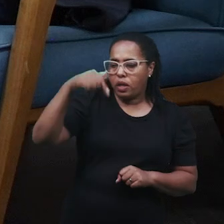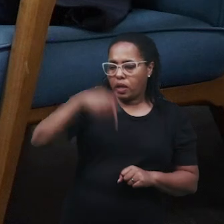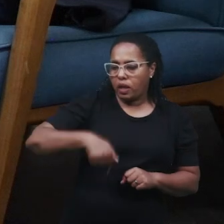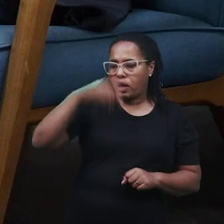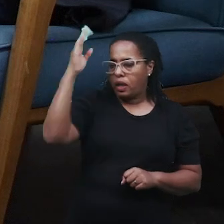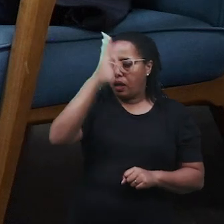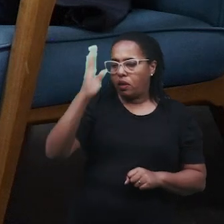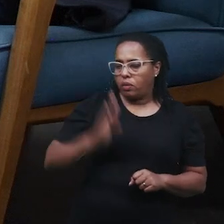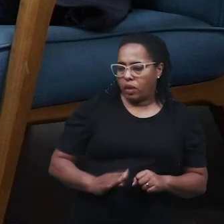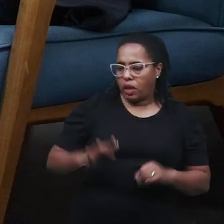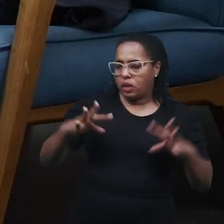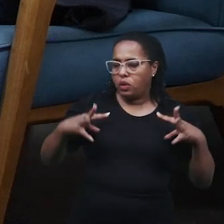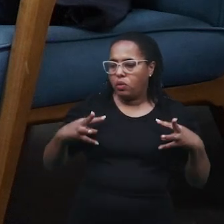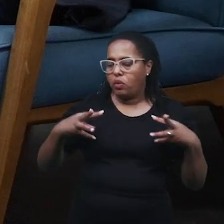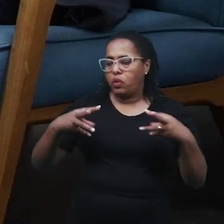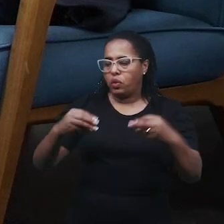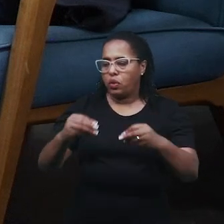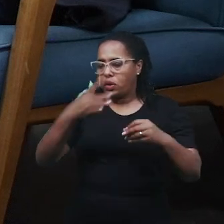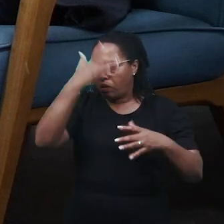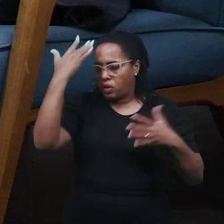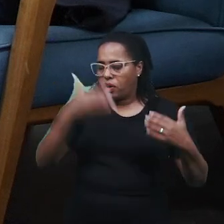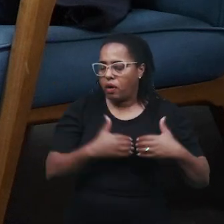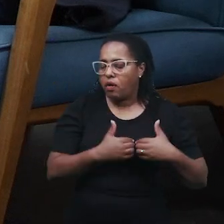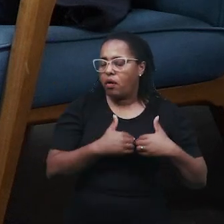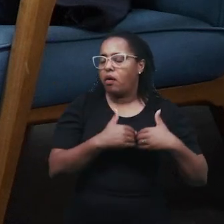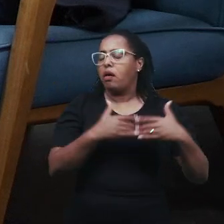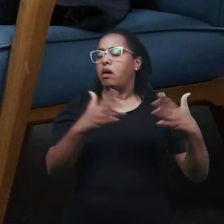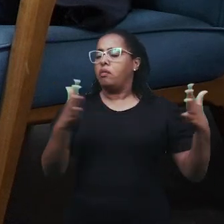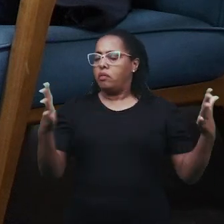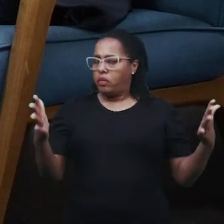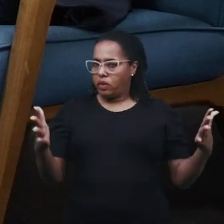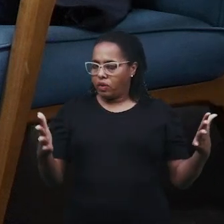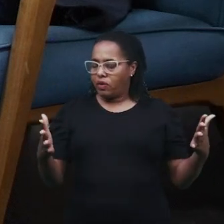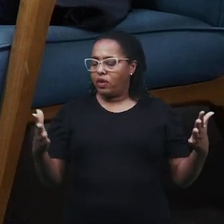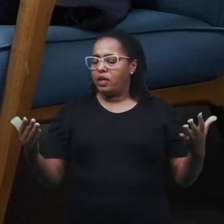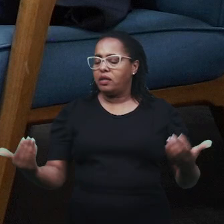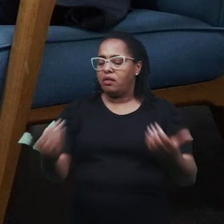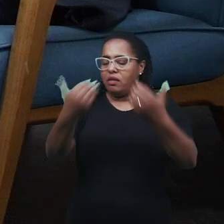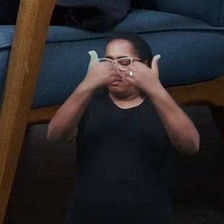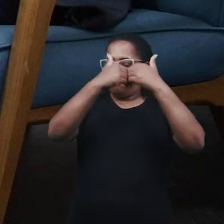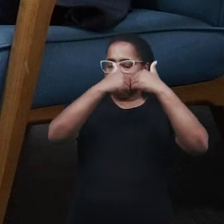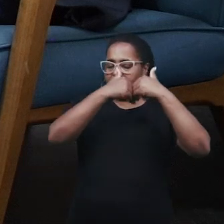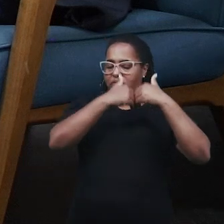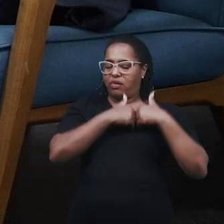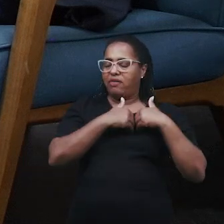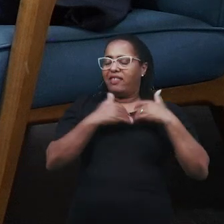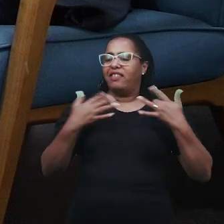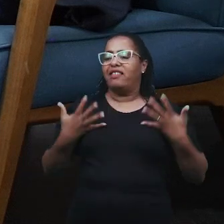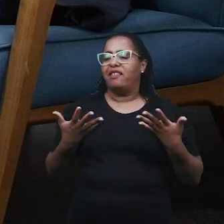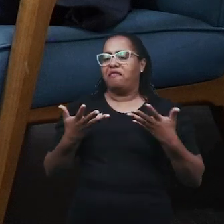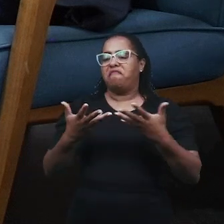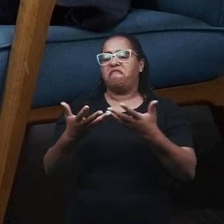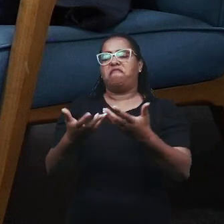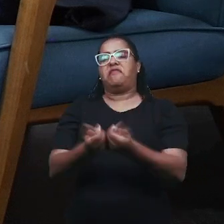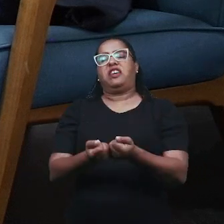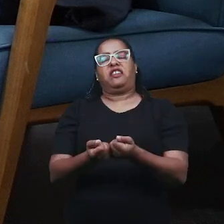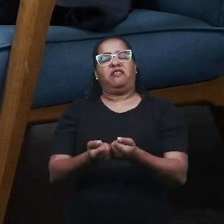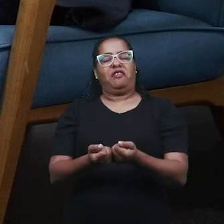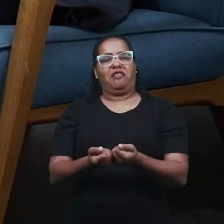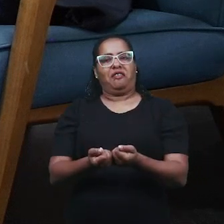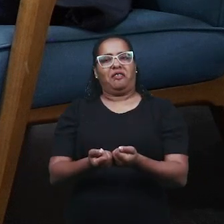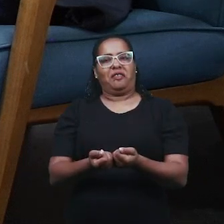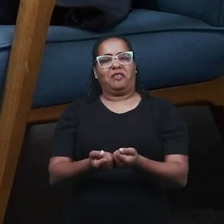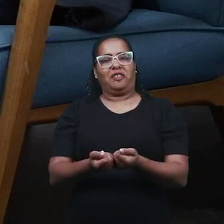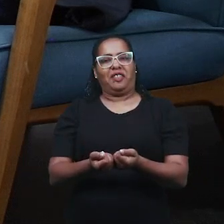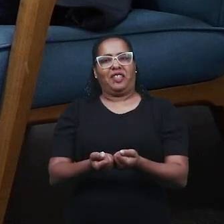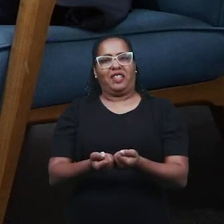brasileiros, para todo aquele que abre o coração, ela cai no coração de maneira maravilhosa, cai como uma luva, né? A gente